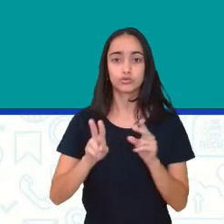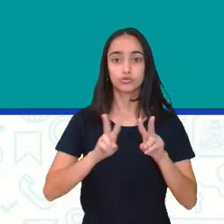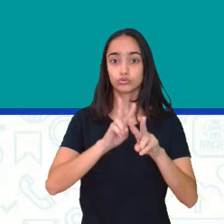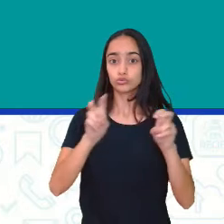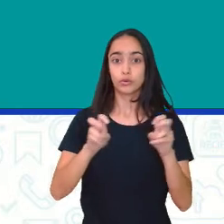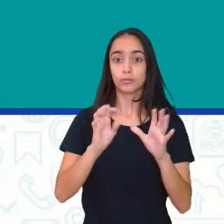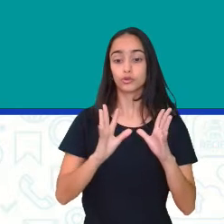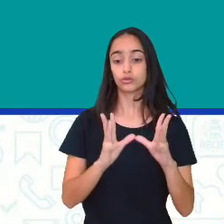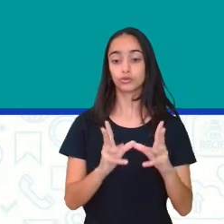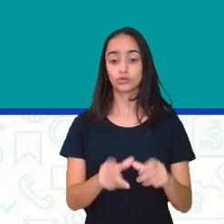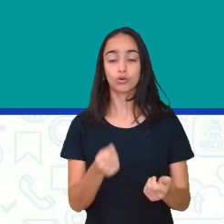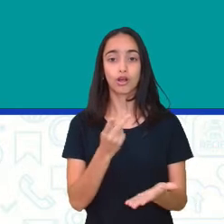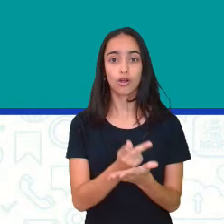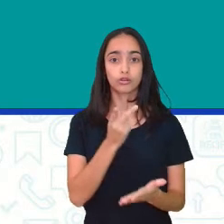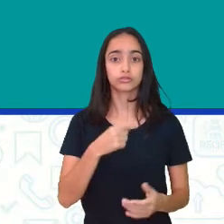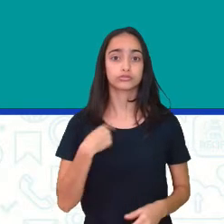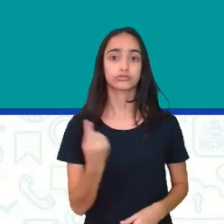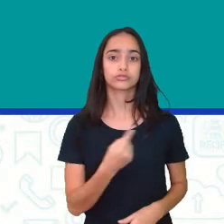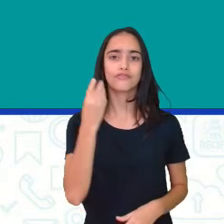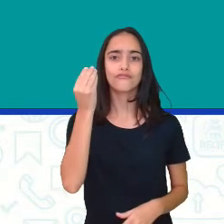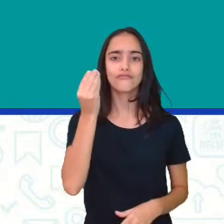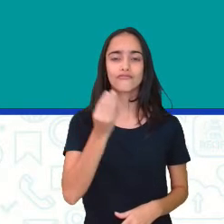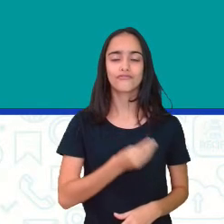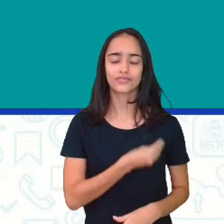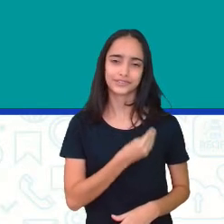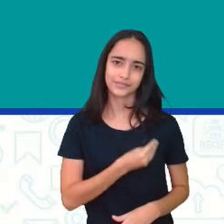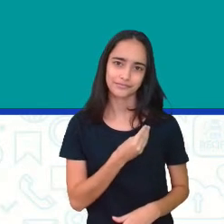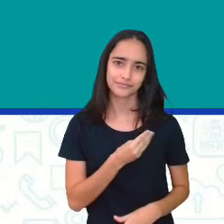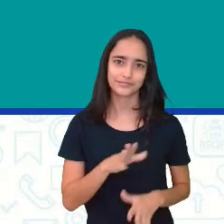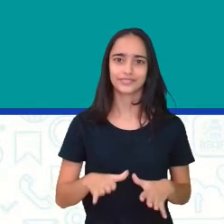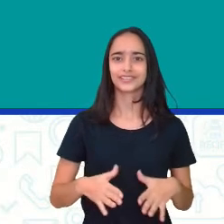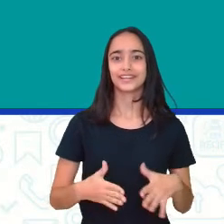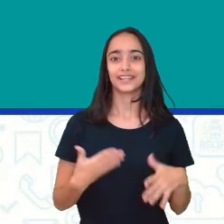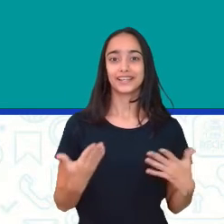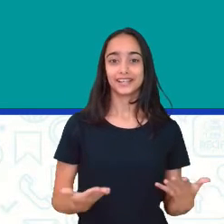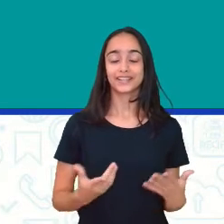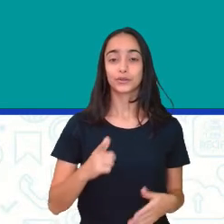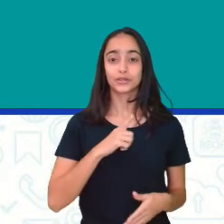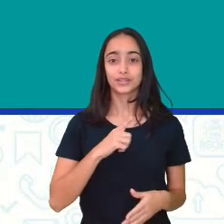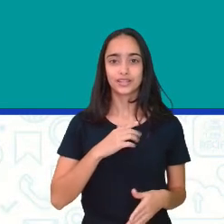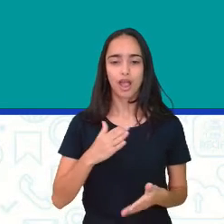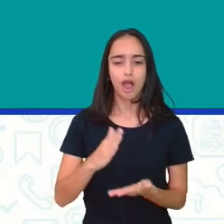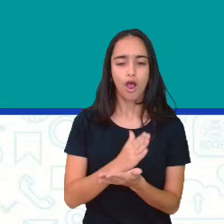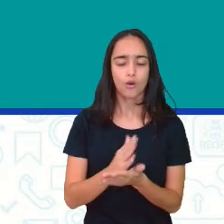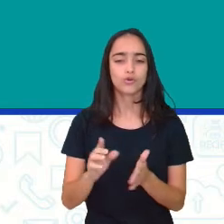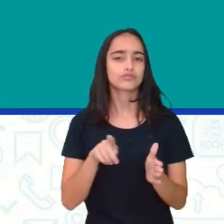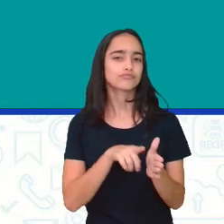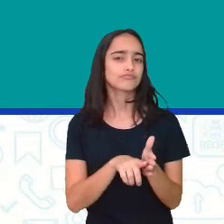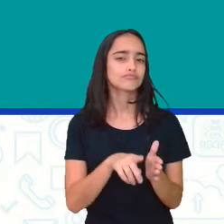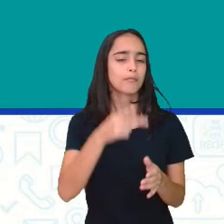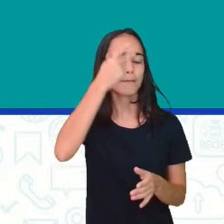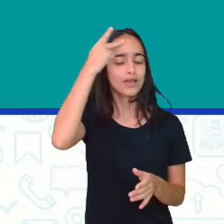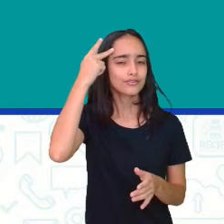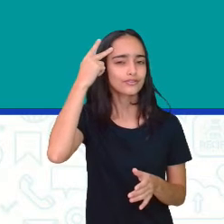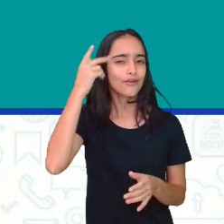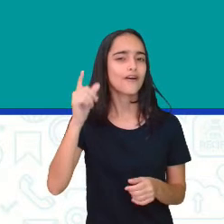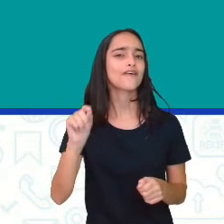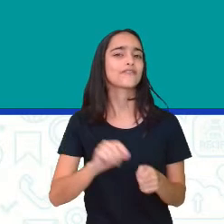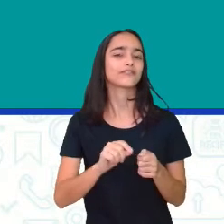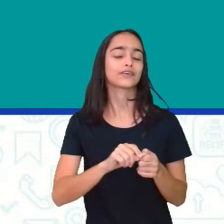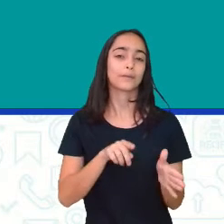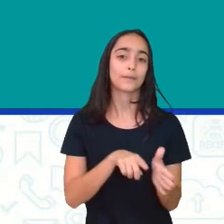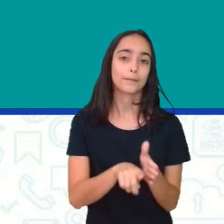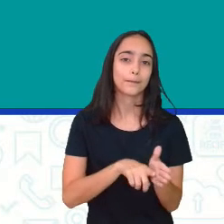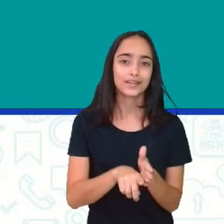tudo o que acontece na nossa vida, né? Então, tem gente que faz pesquisa de coisas aí que vocês não fazem ideia, mas que estão